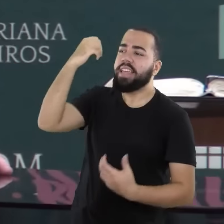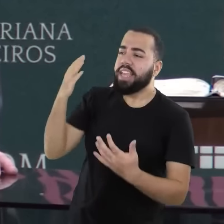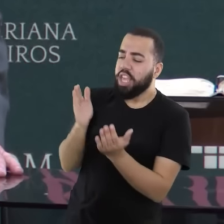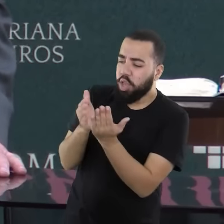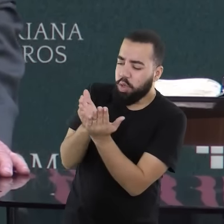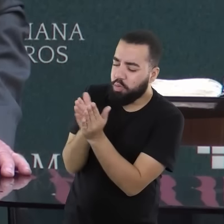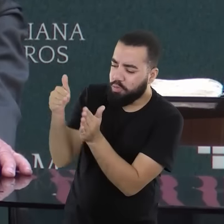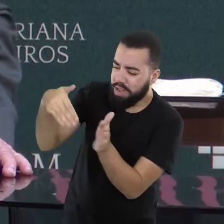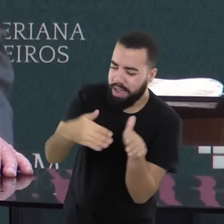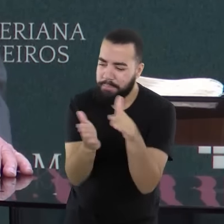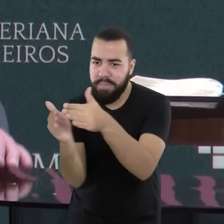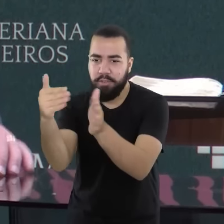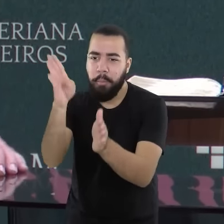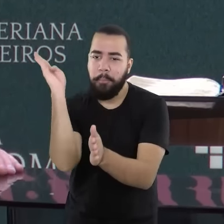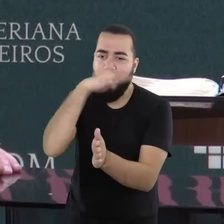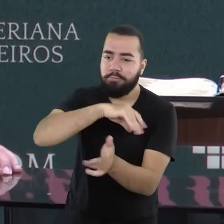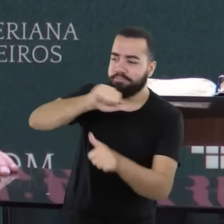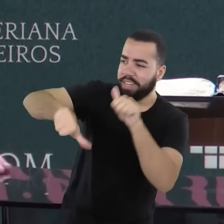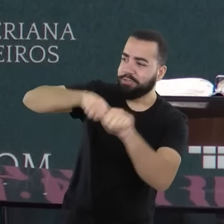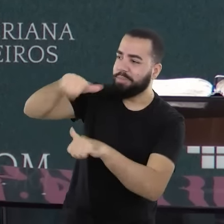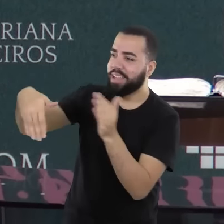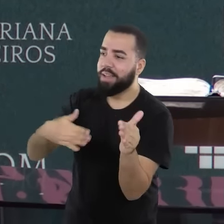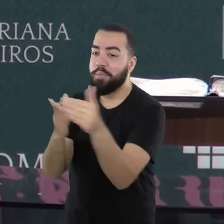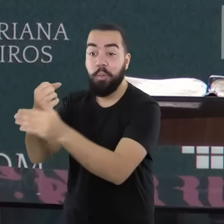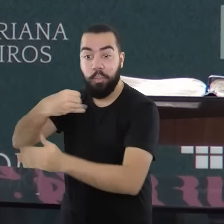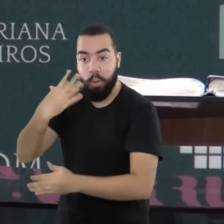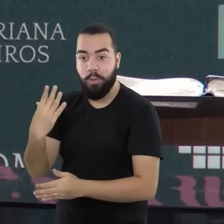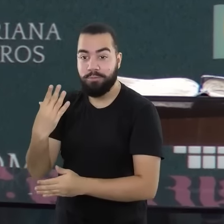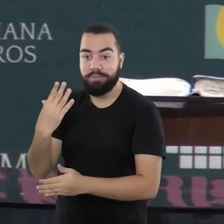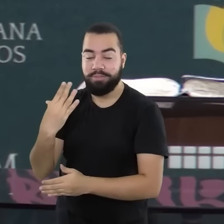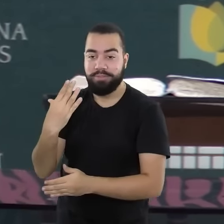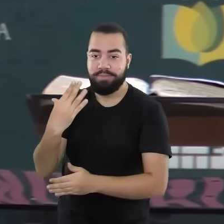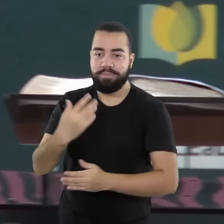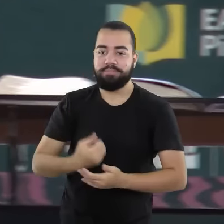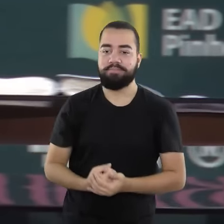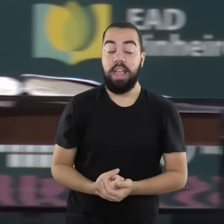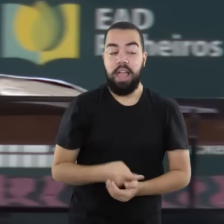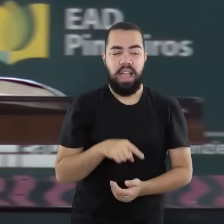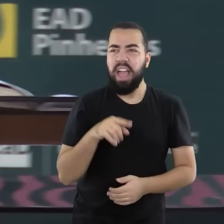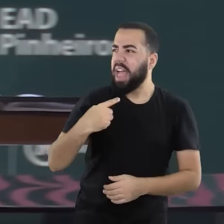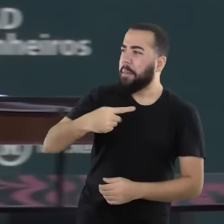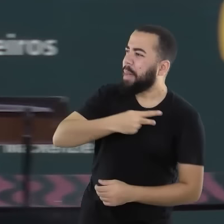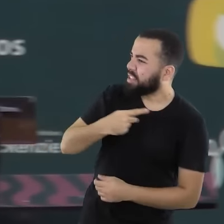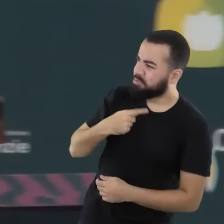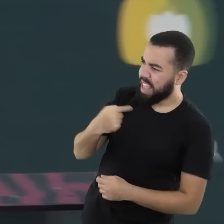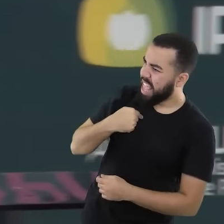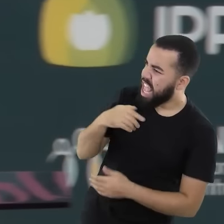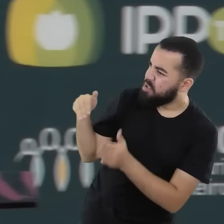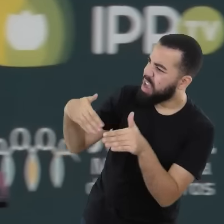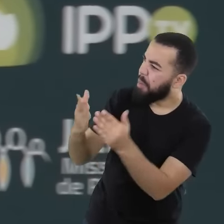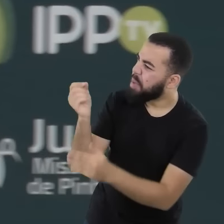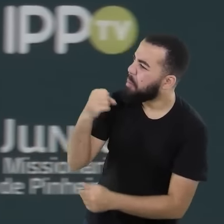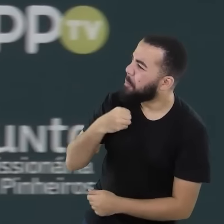caminho, não. Eu sei que você é um crente top.